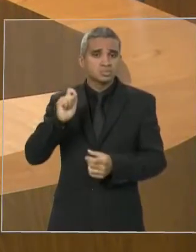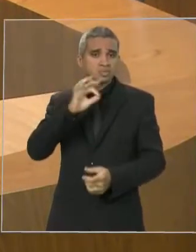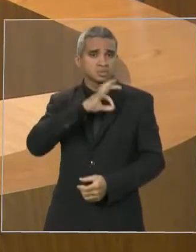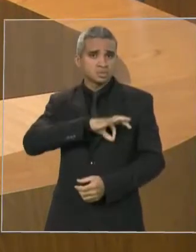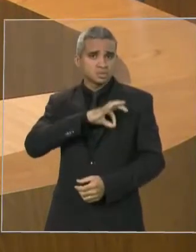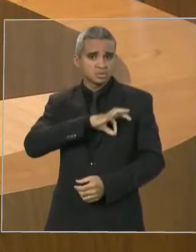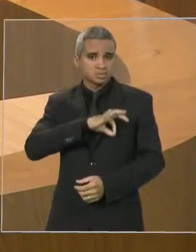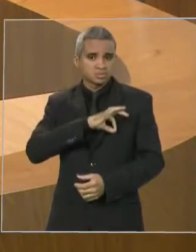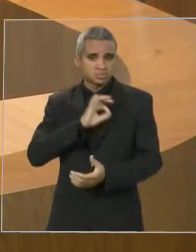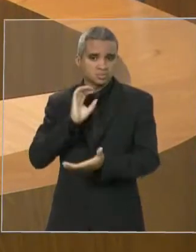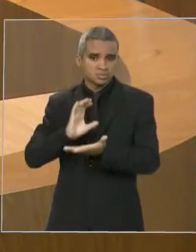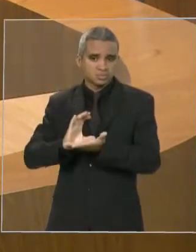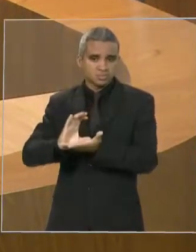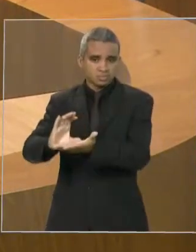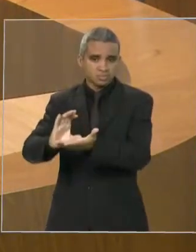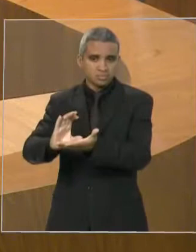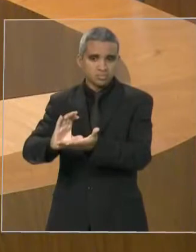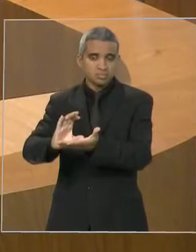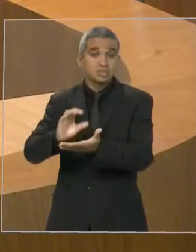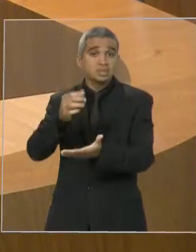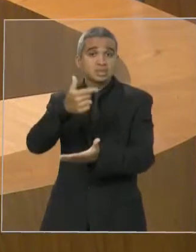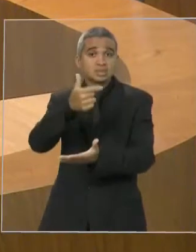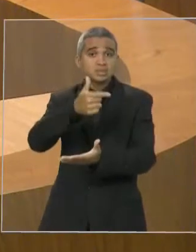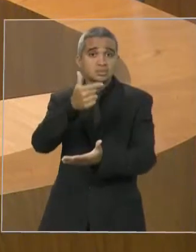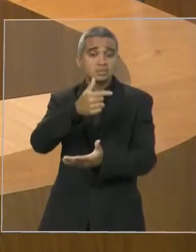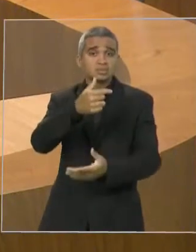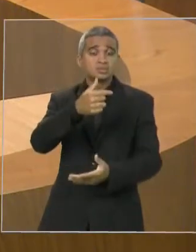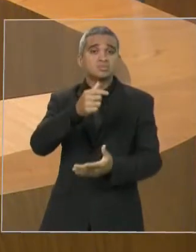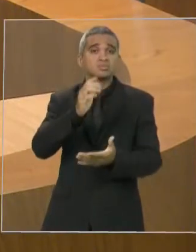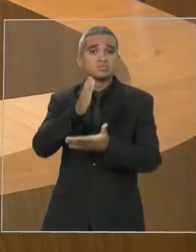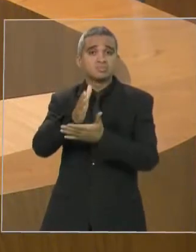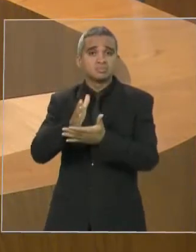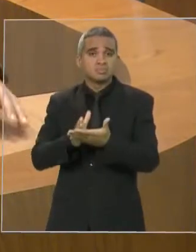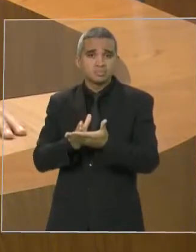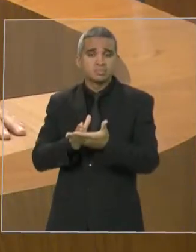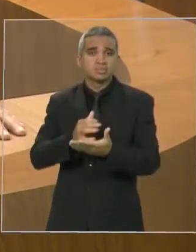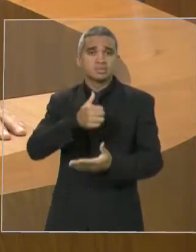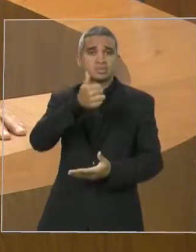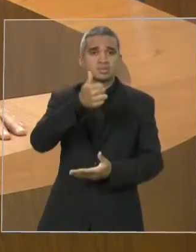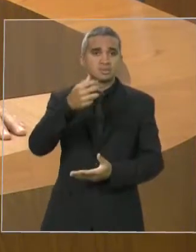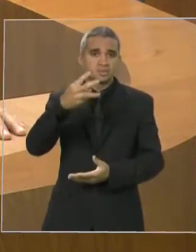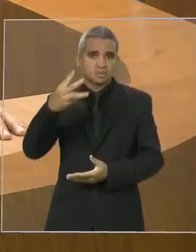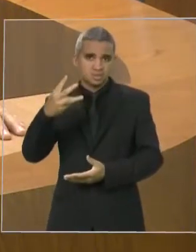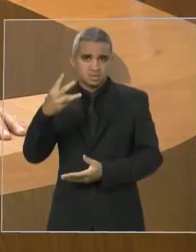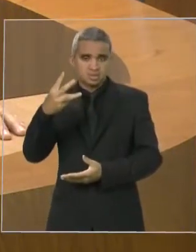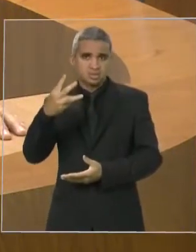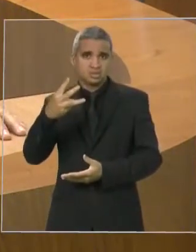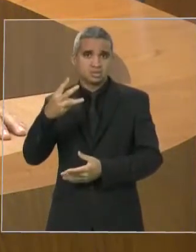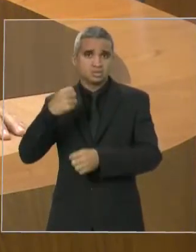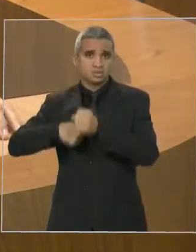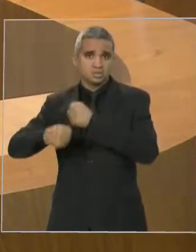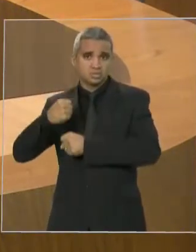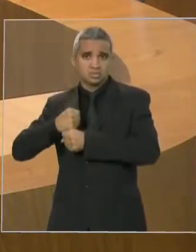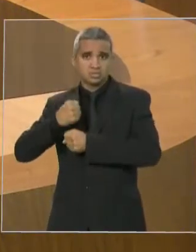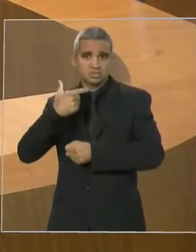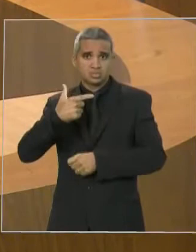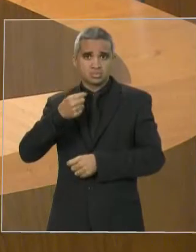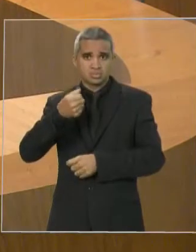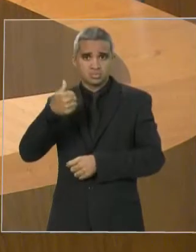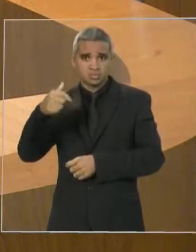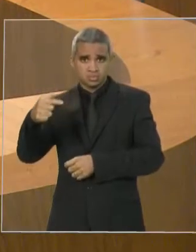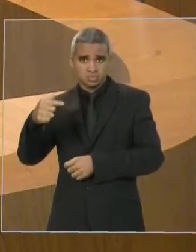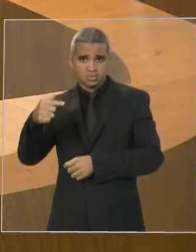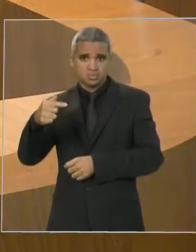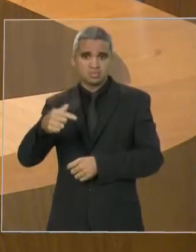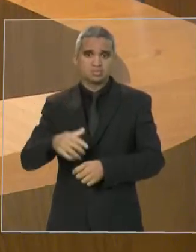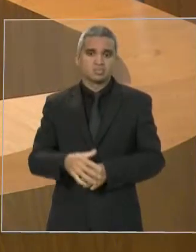a segunda parcela do 13º, do 13º de 2017, muitos